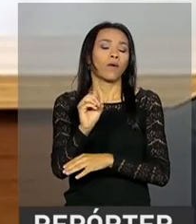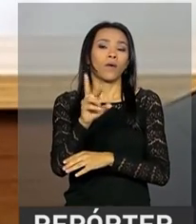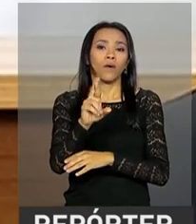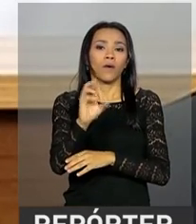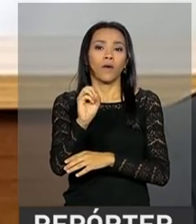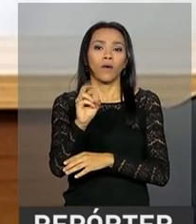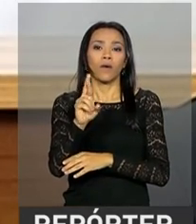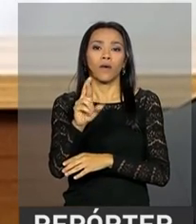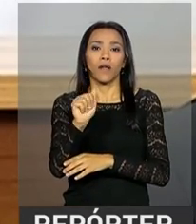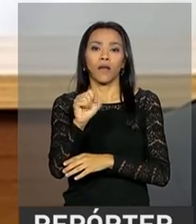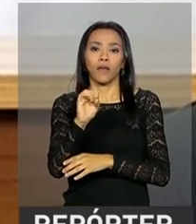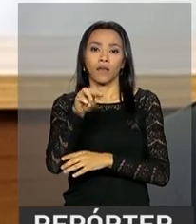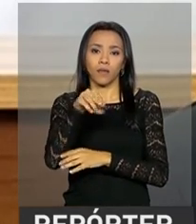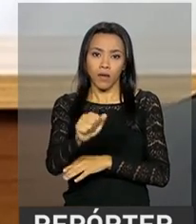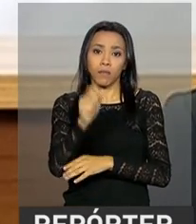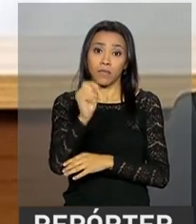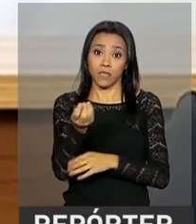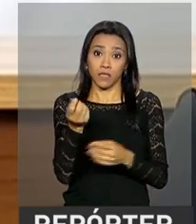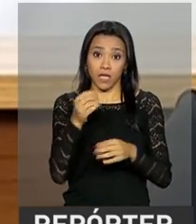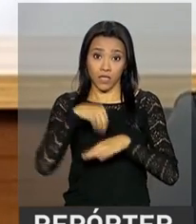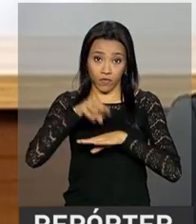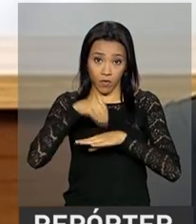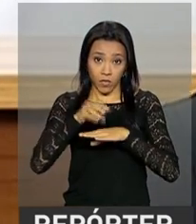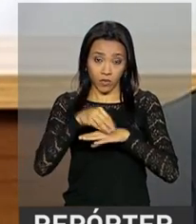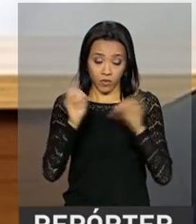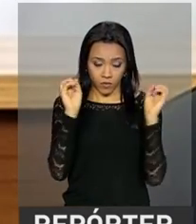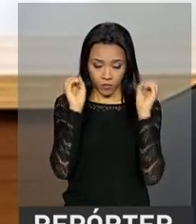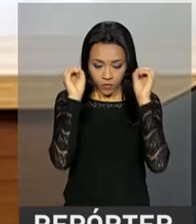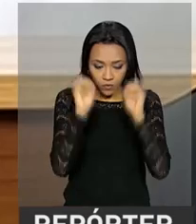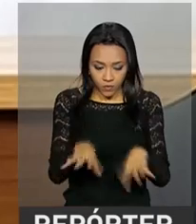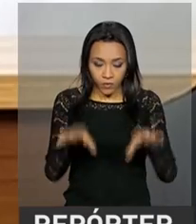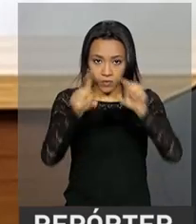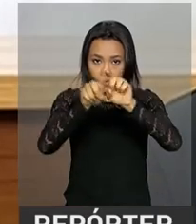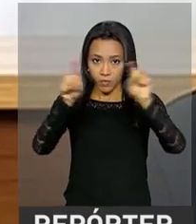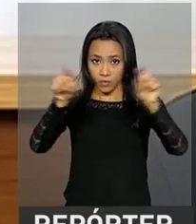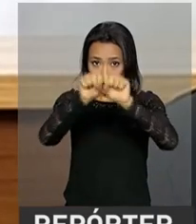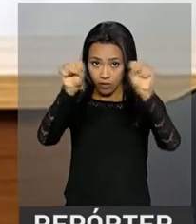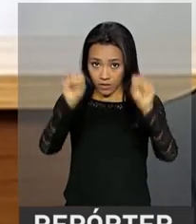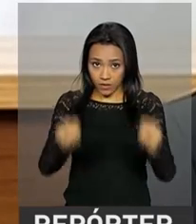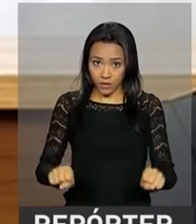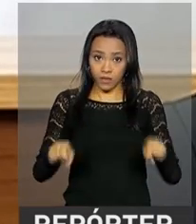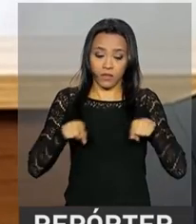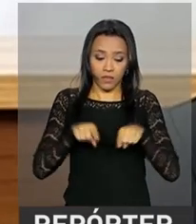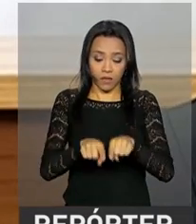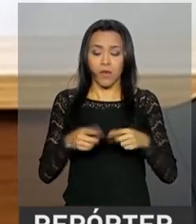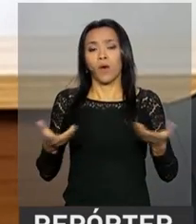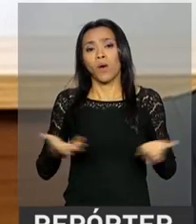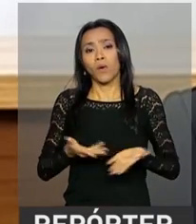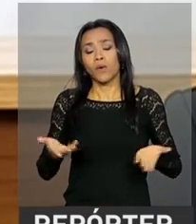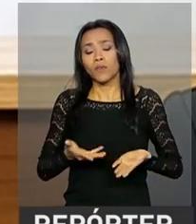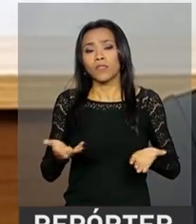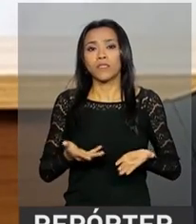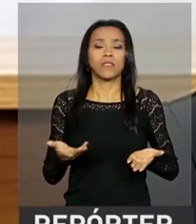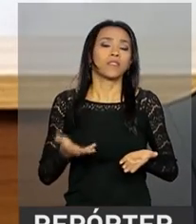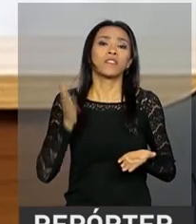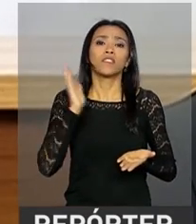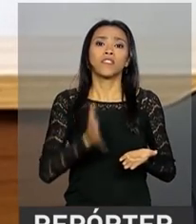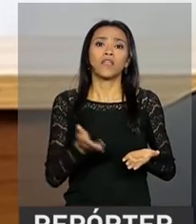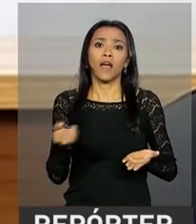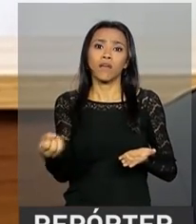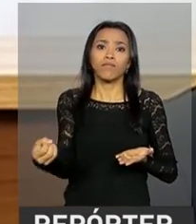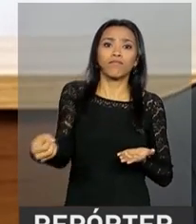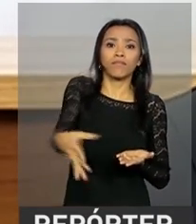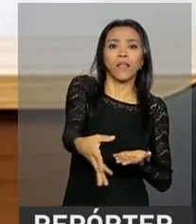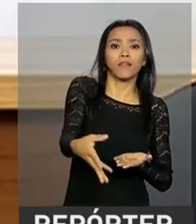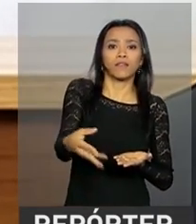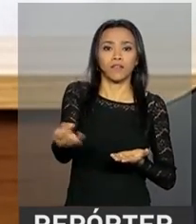você tem que lançar no sistema, no Sisprof, todo o sistema de a parte física. Hoje não, hoje vai ser já lançado no próprio